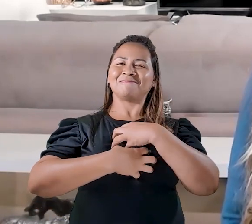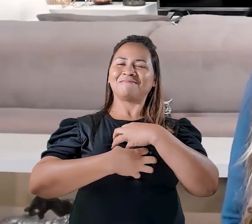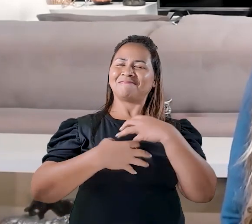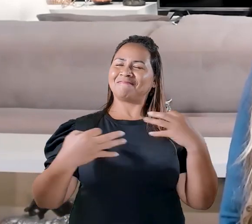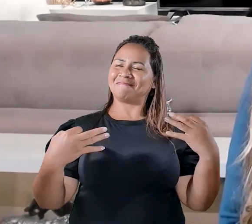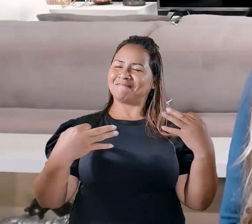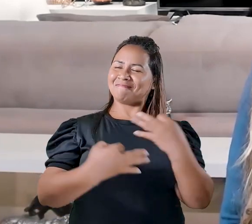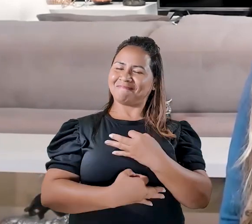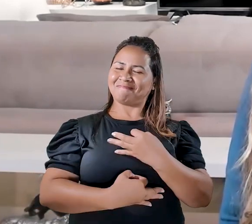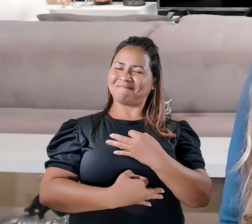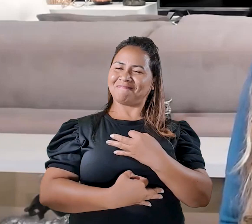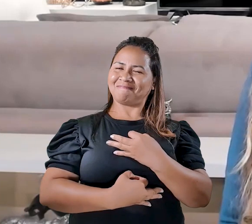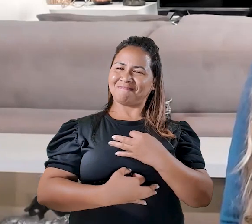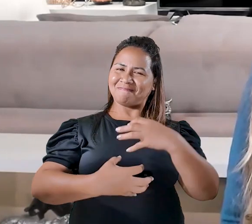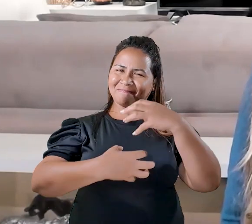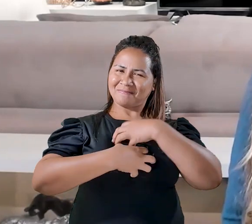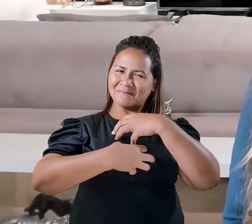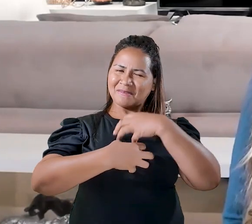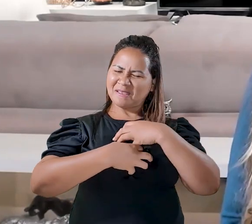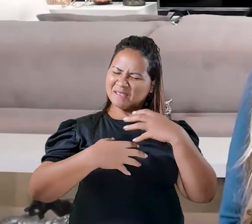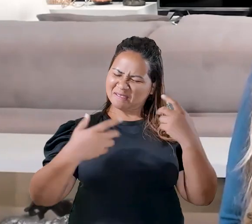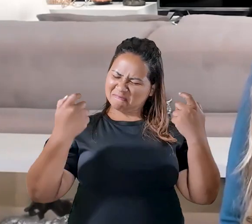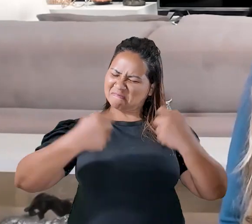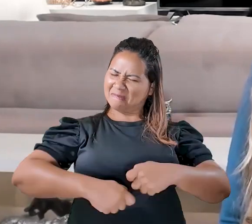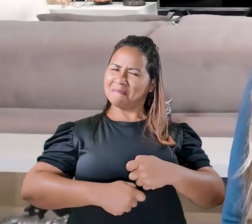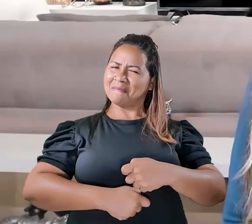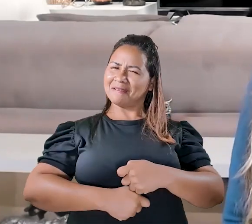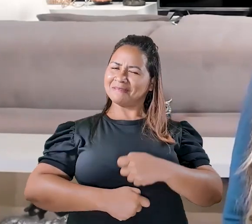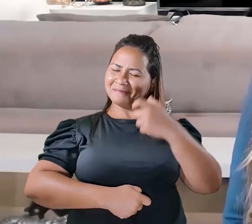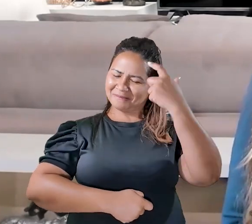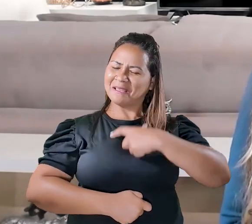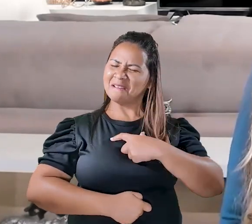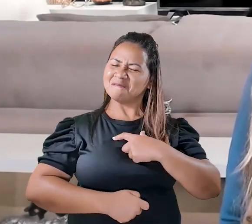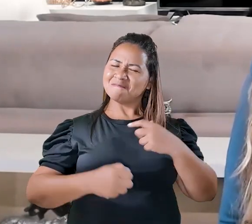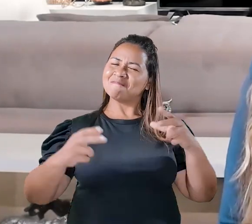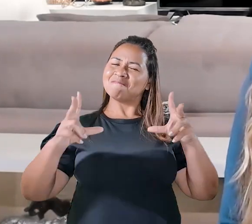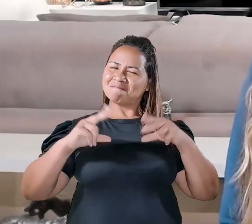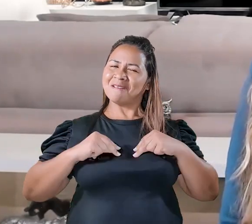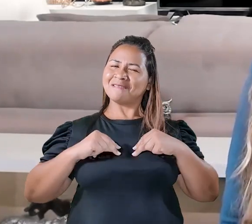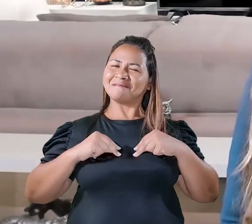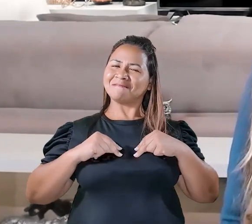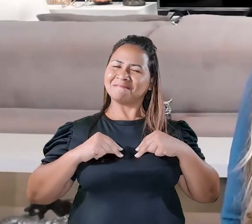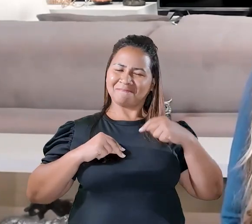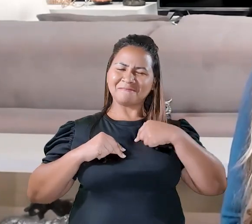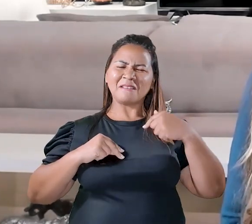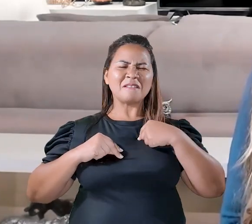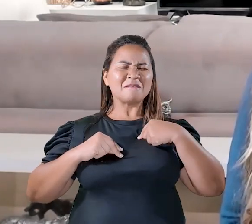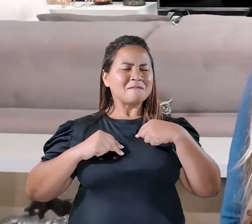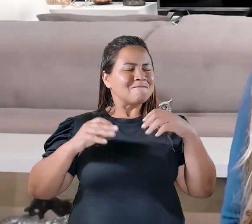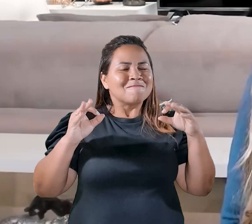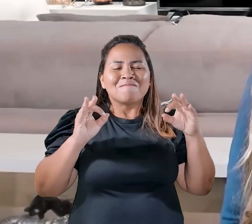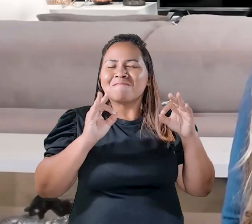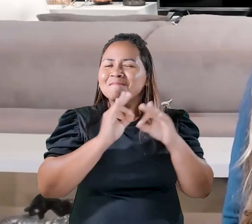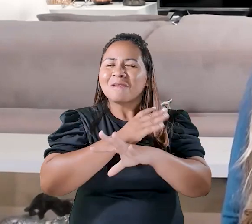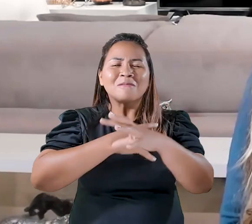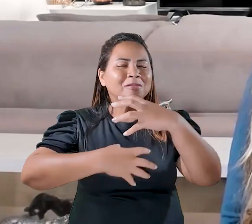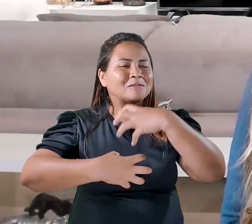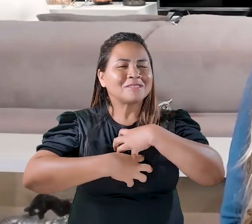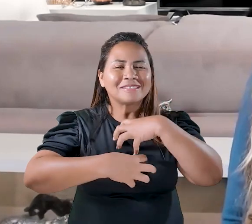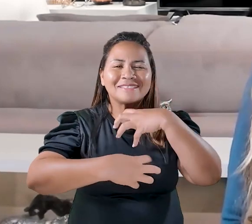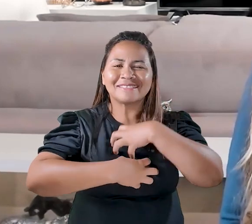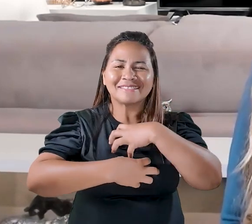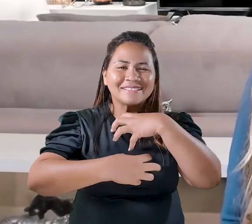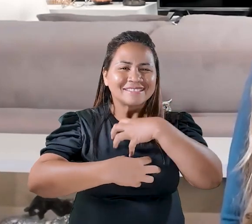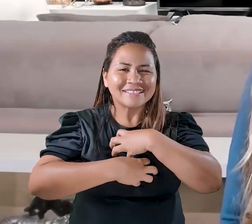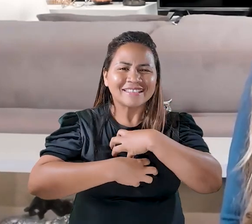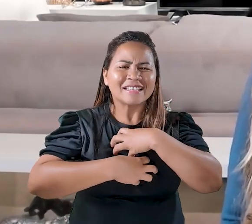certeza, o sentimento de que você é capaz, de que você é merecedor, de que você está pronto, o sentimento